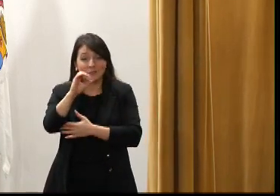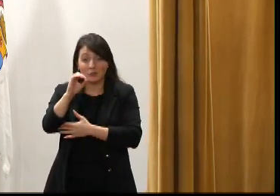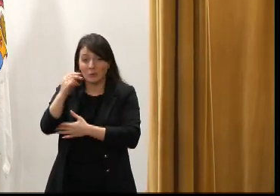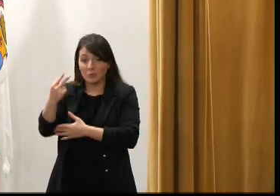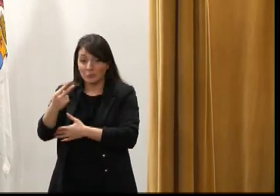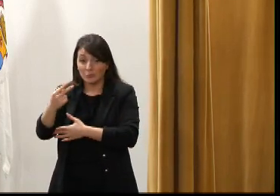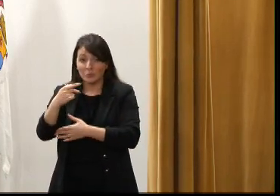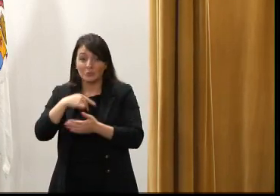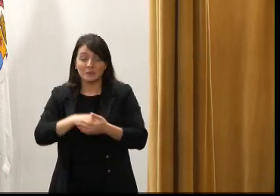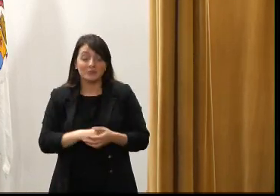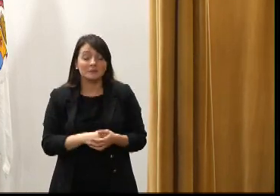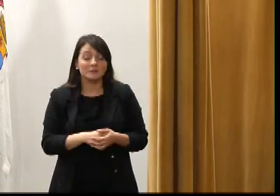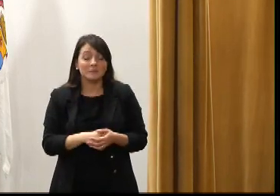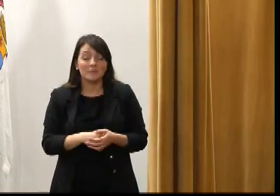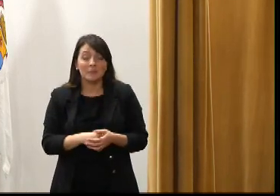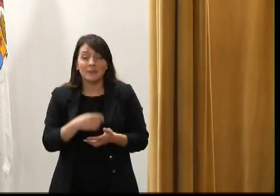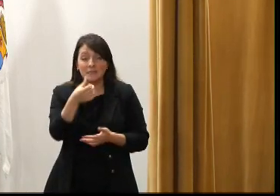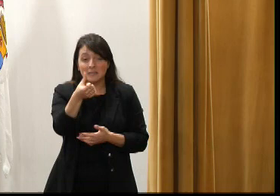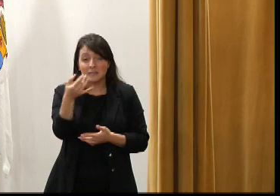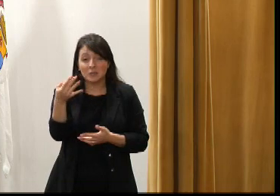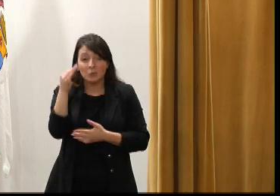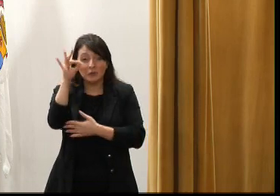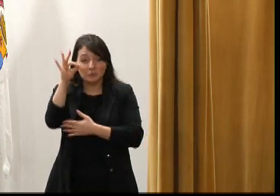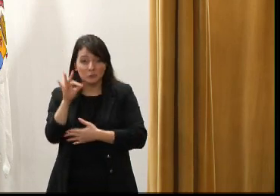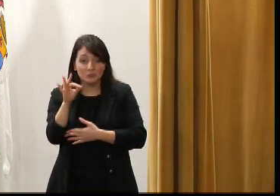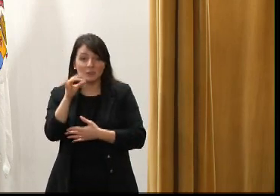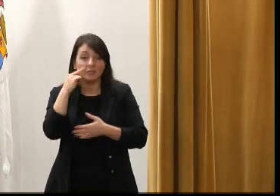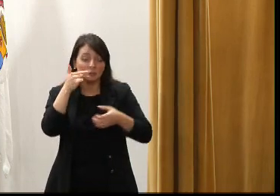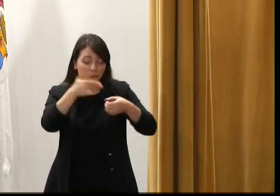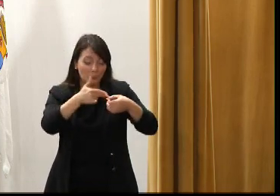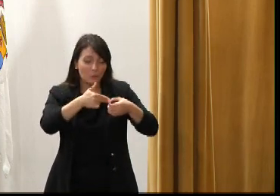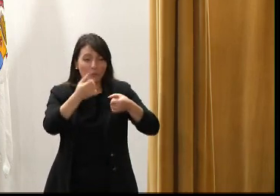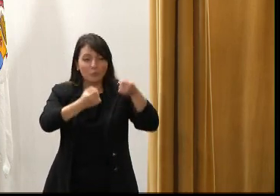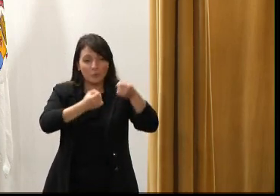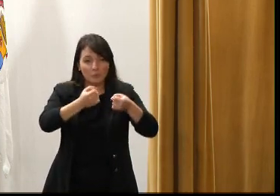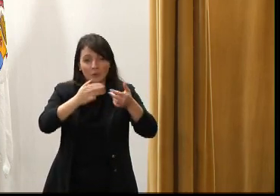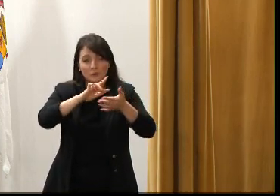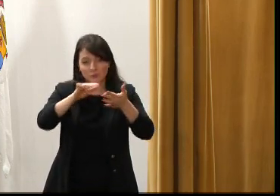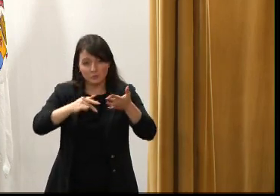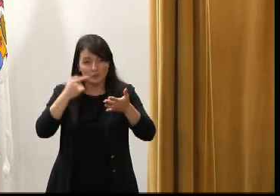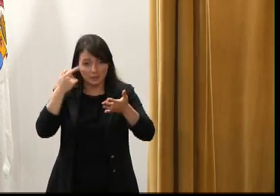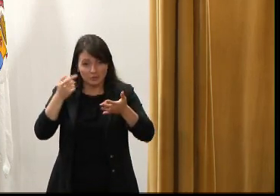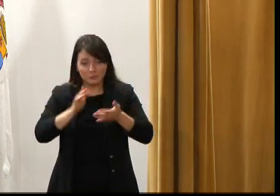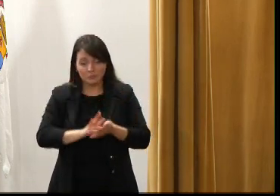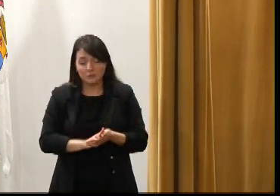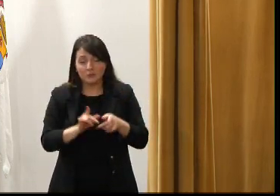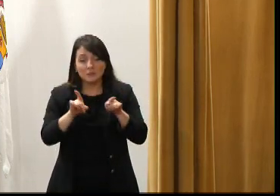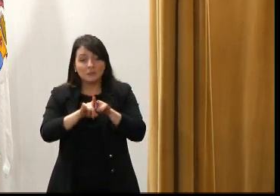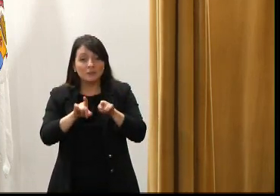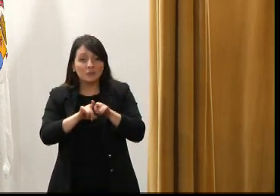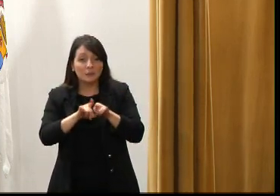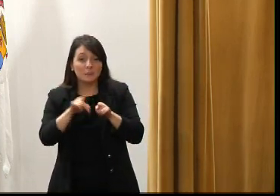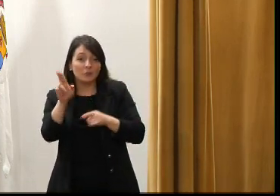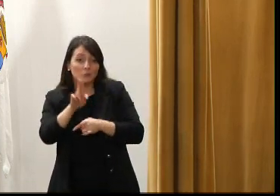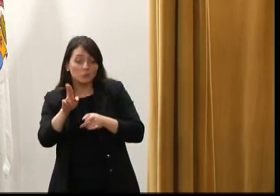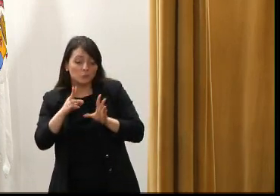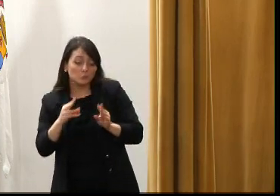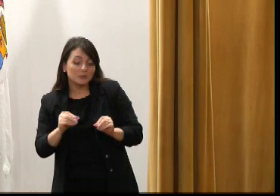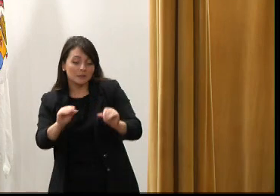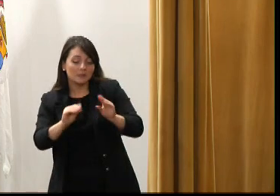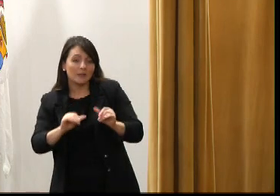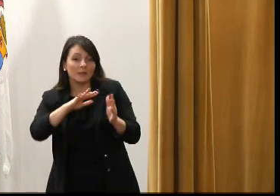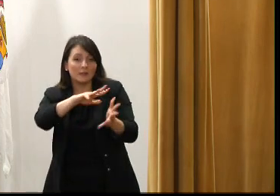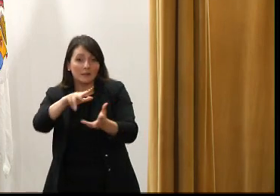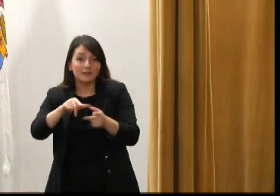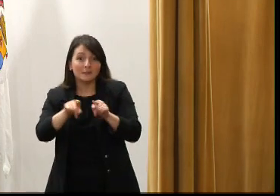com 64%, resultante da queima de combustíveis fósseis, e 11% pelo uso da terra. Entram aí as queimadas